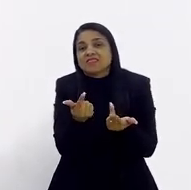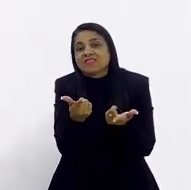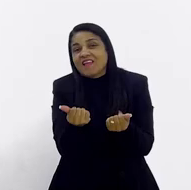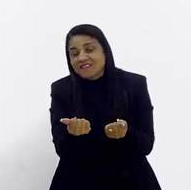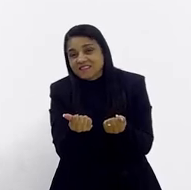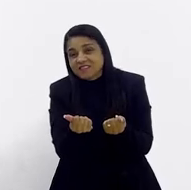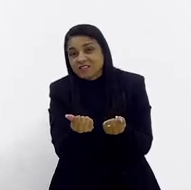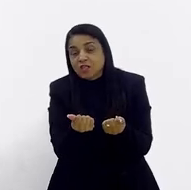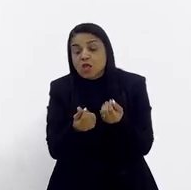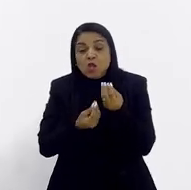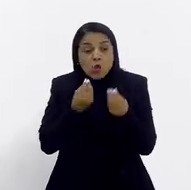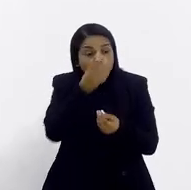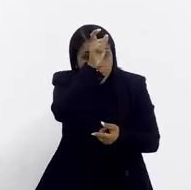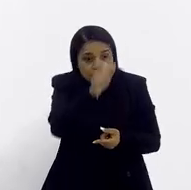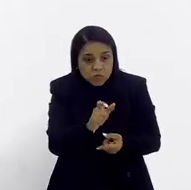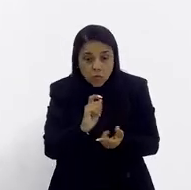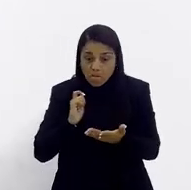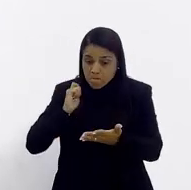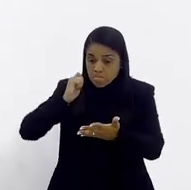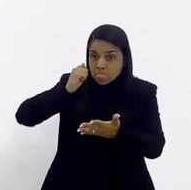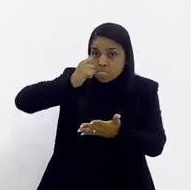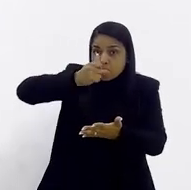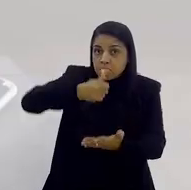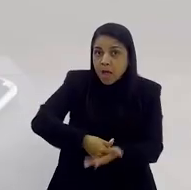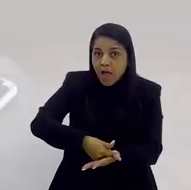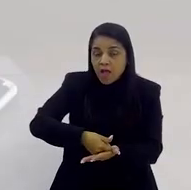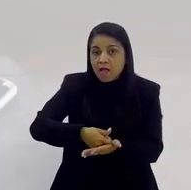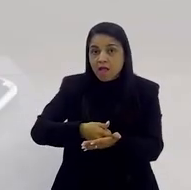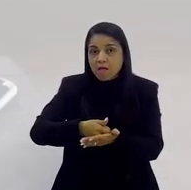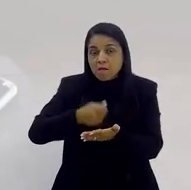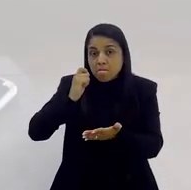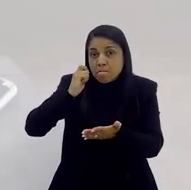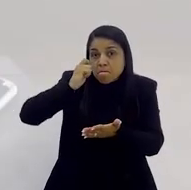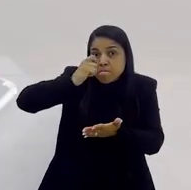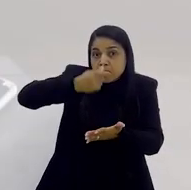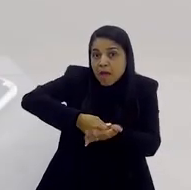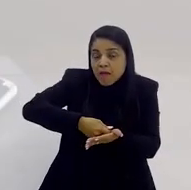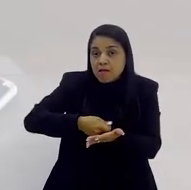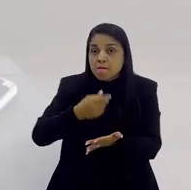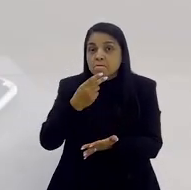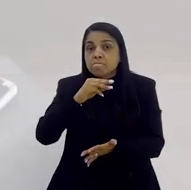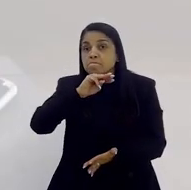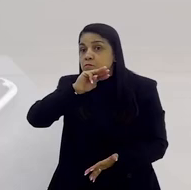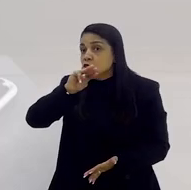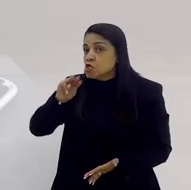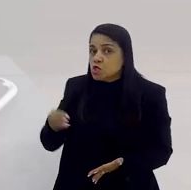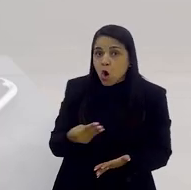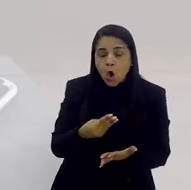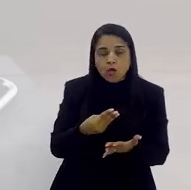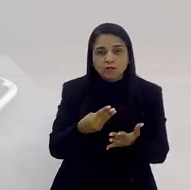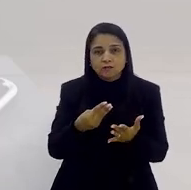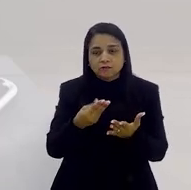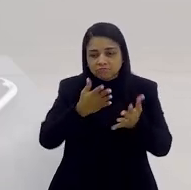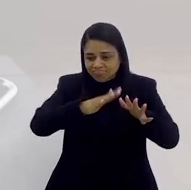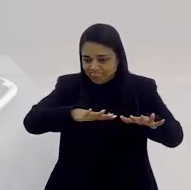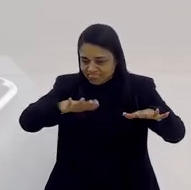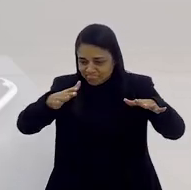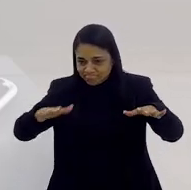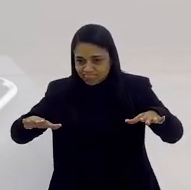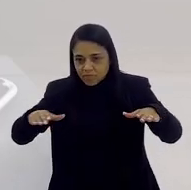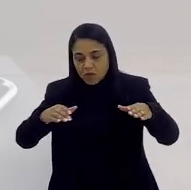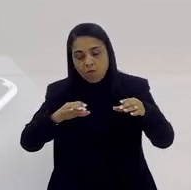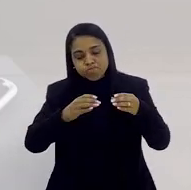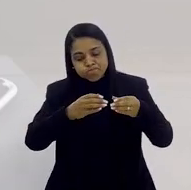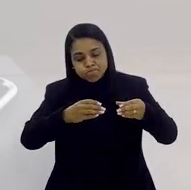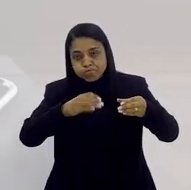pessoa a pagar milhões para ir numa excursão dessa sabendo que vai morrer sabendo